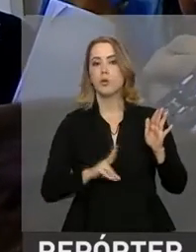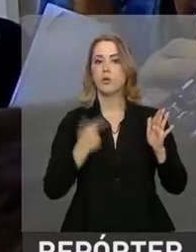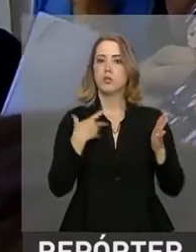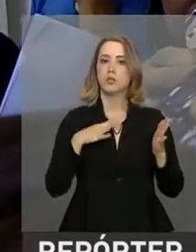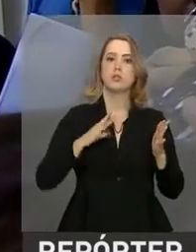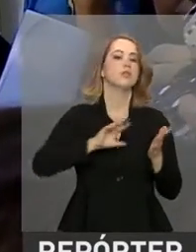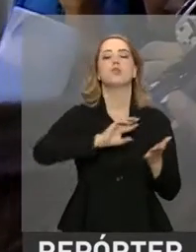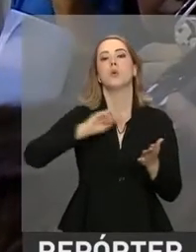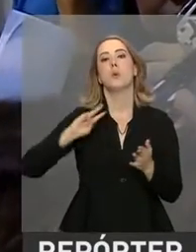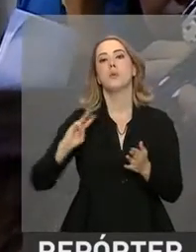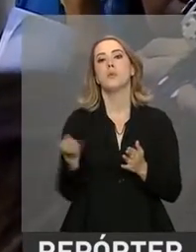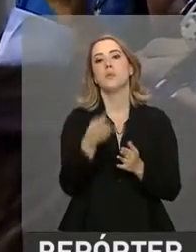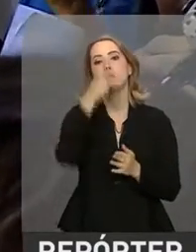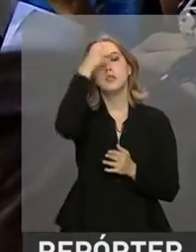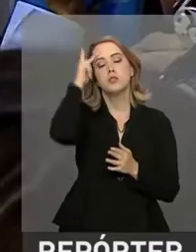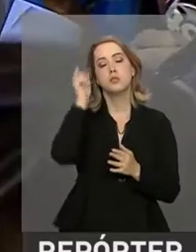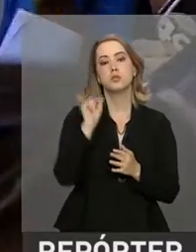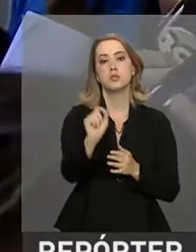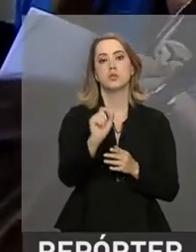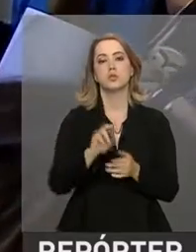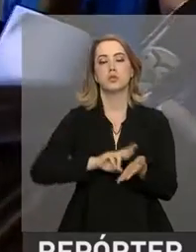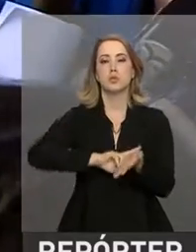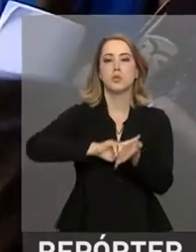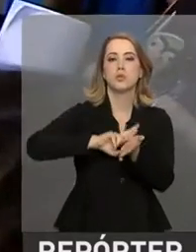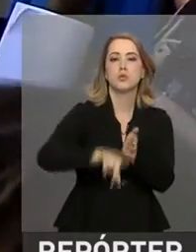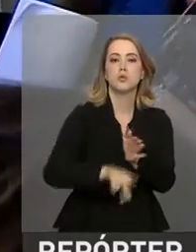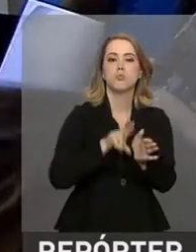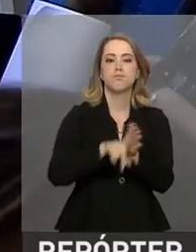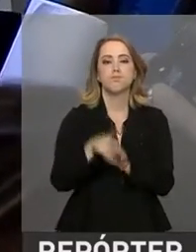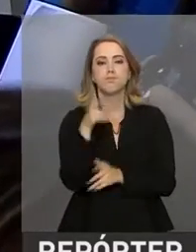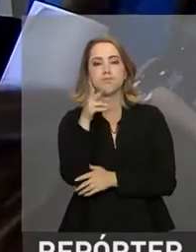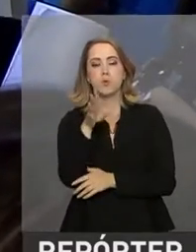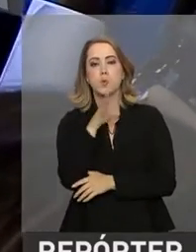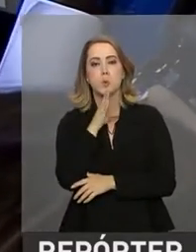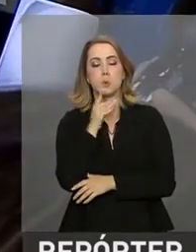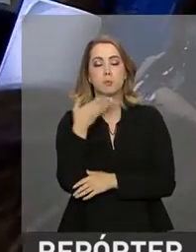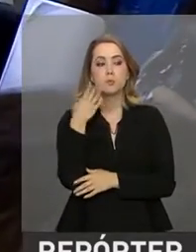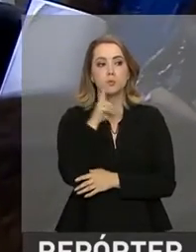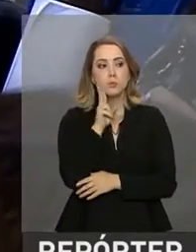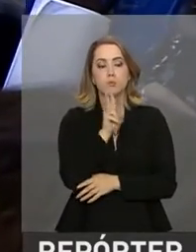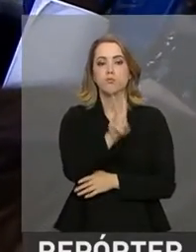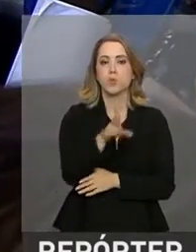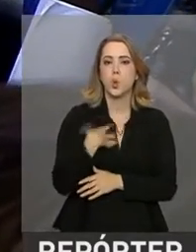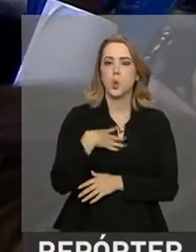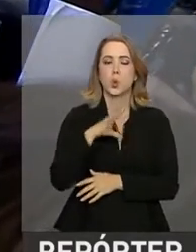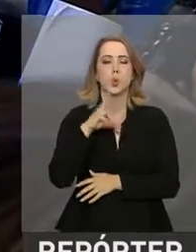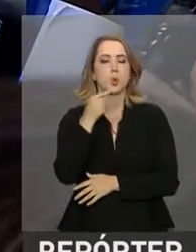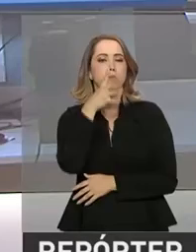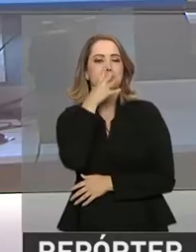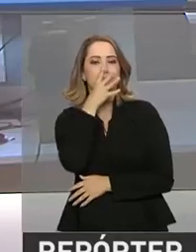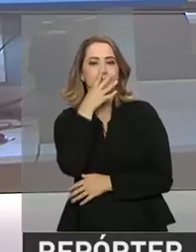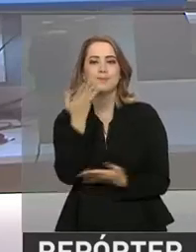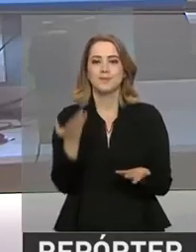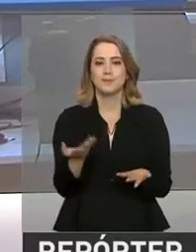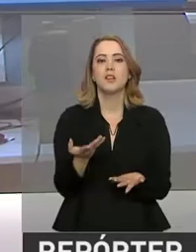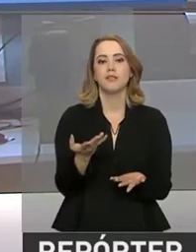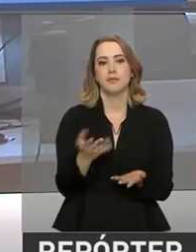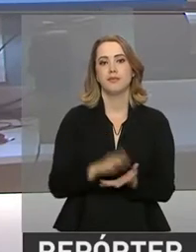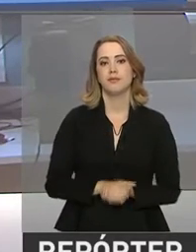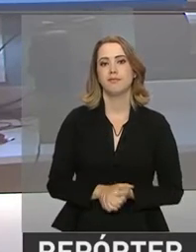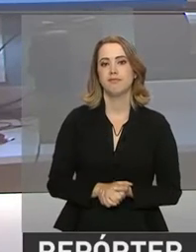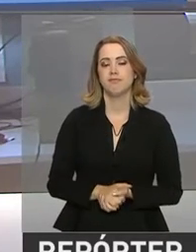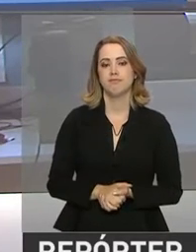milhares centenas de milhares de pessoas que lá passaram e todos saíram Encantados com o Brasil